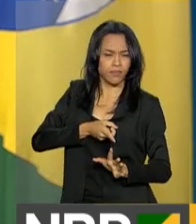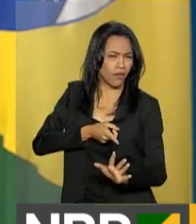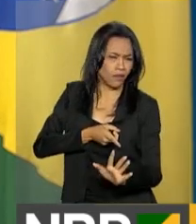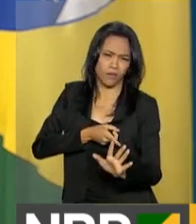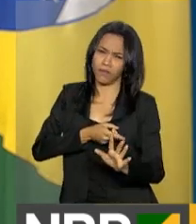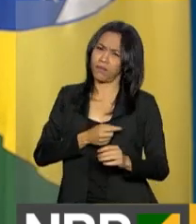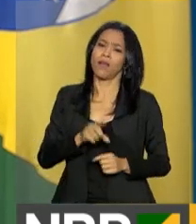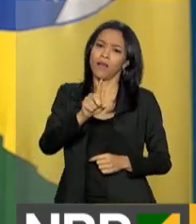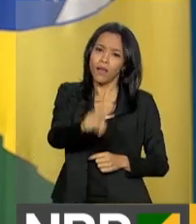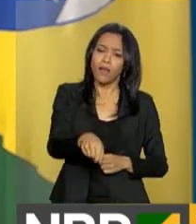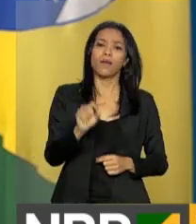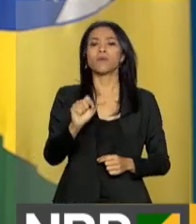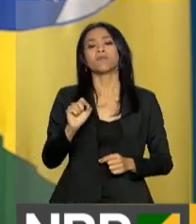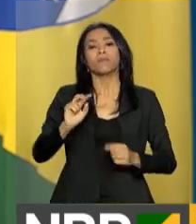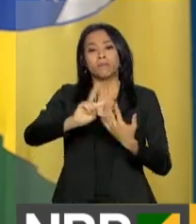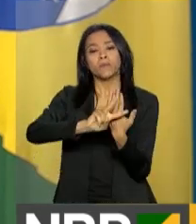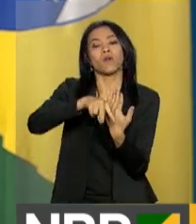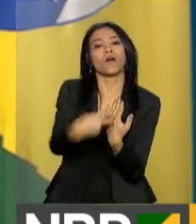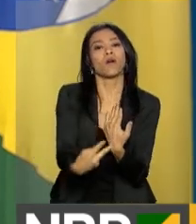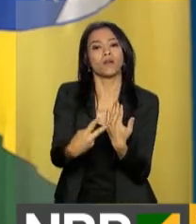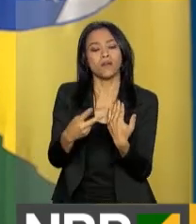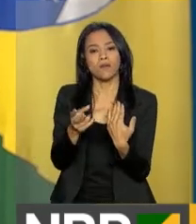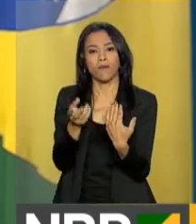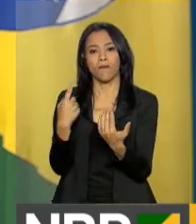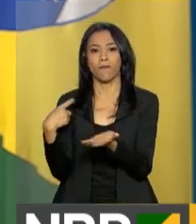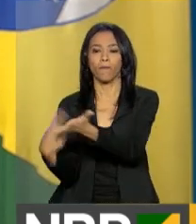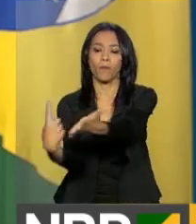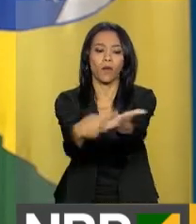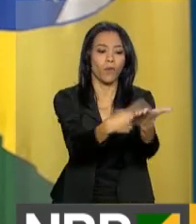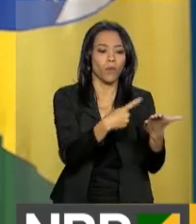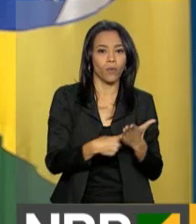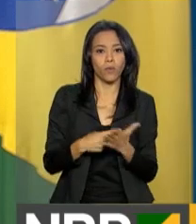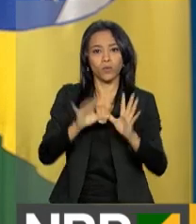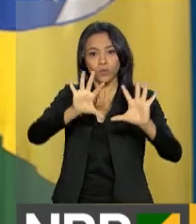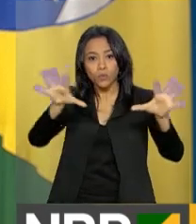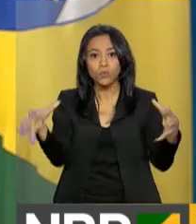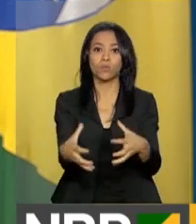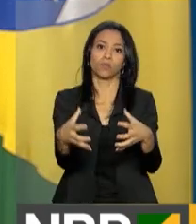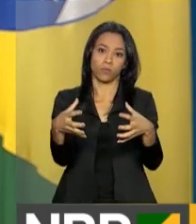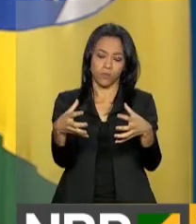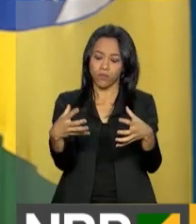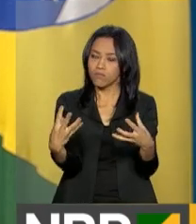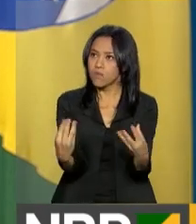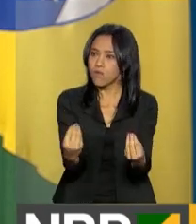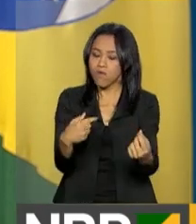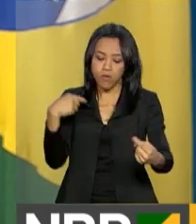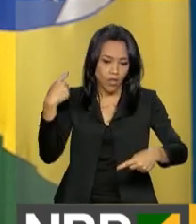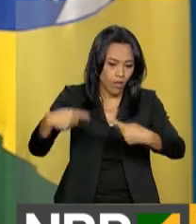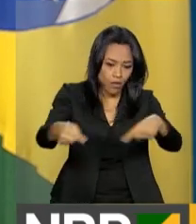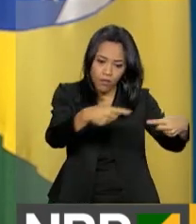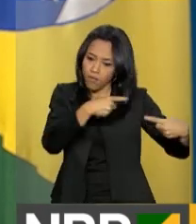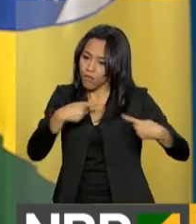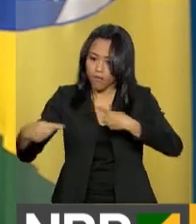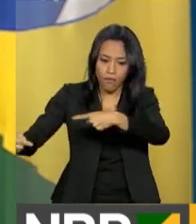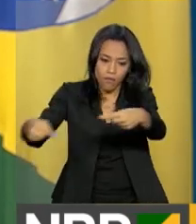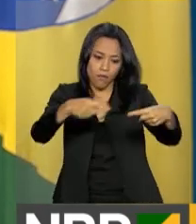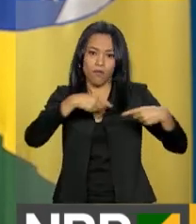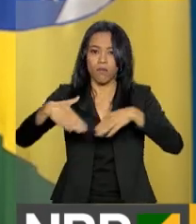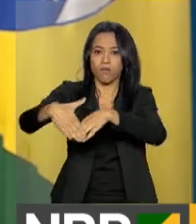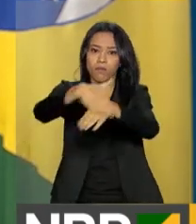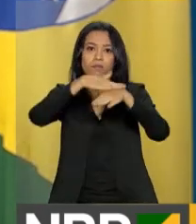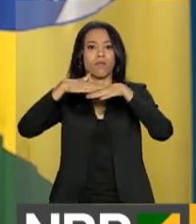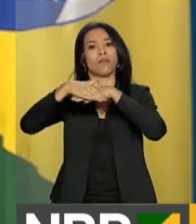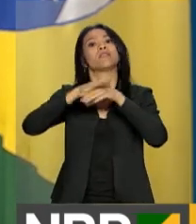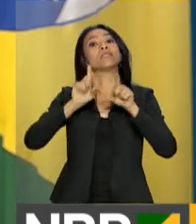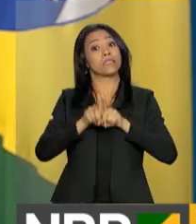fruto de uma construção coletiva fruto de muito diálogo com a sociedade e com o